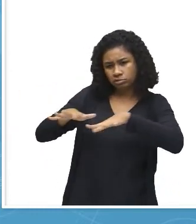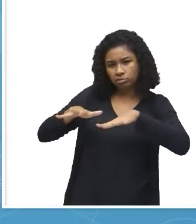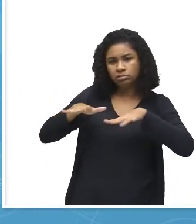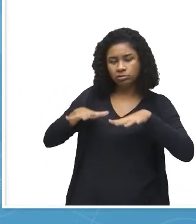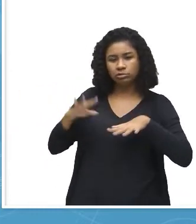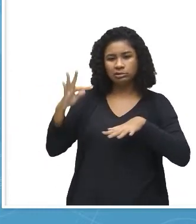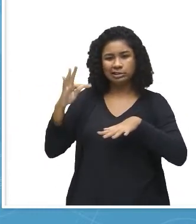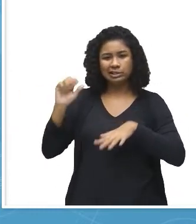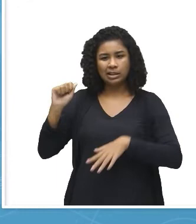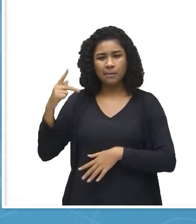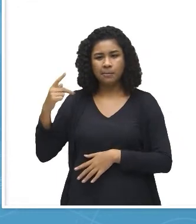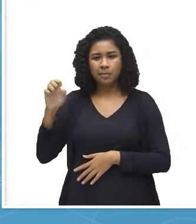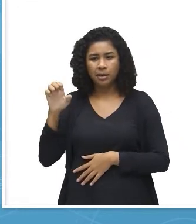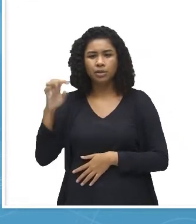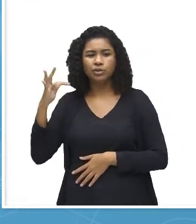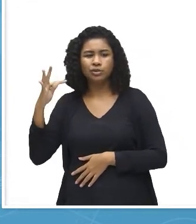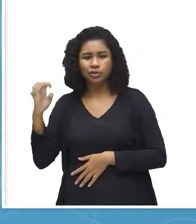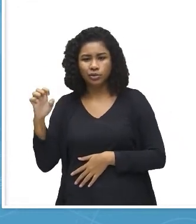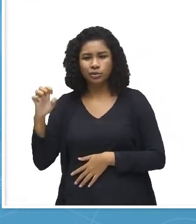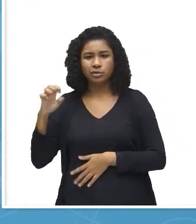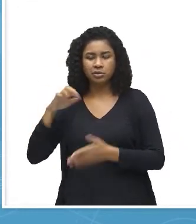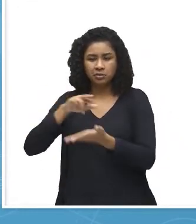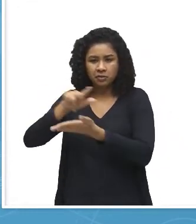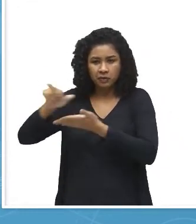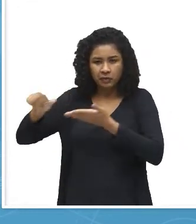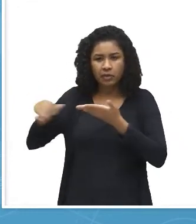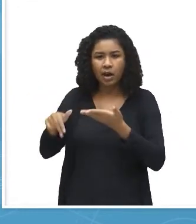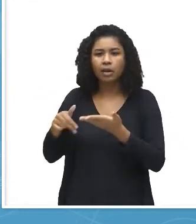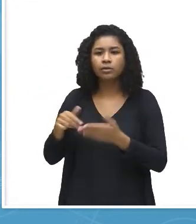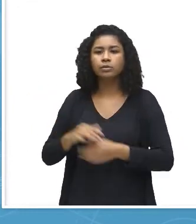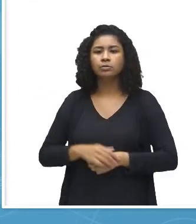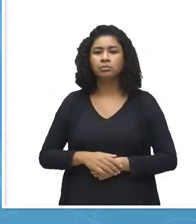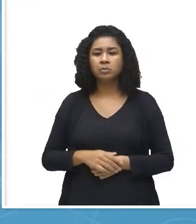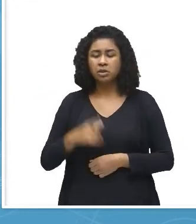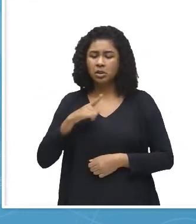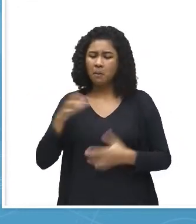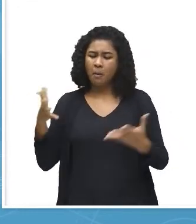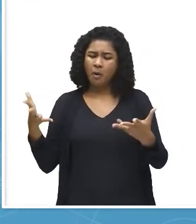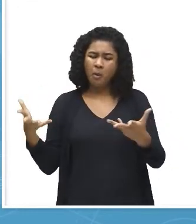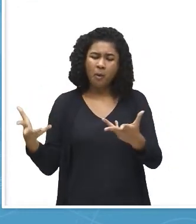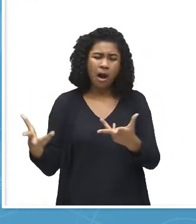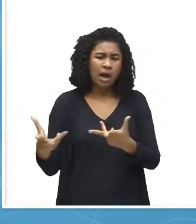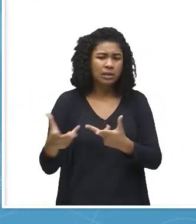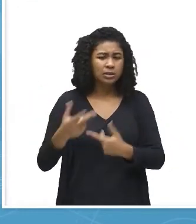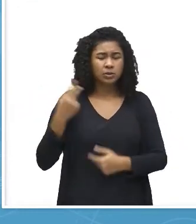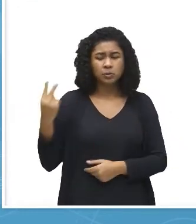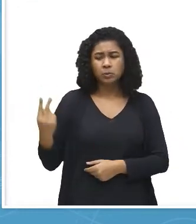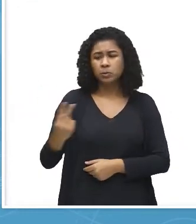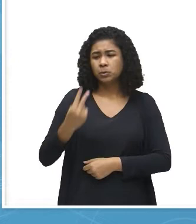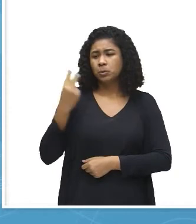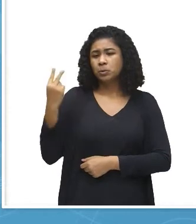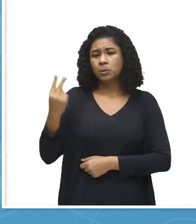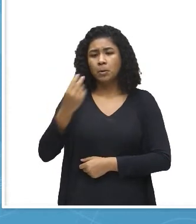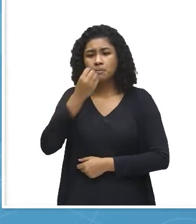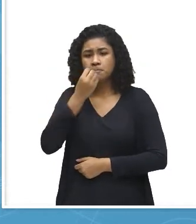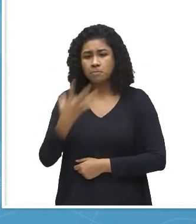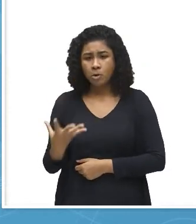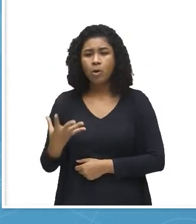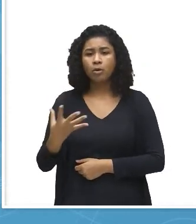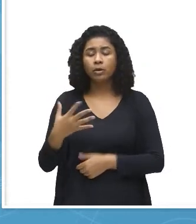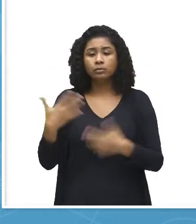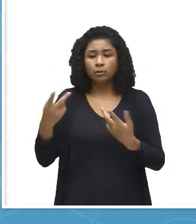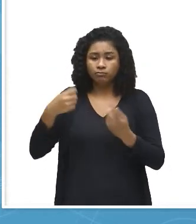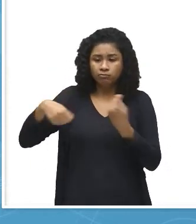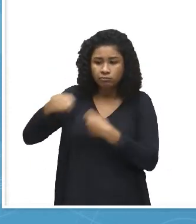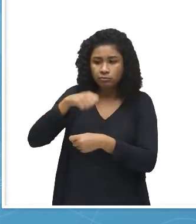qualidade inquestionável, através da dominação econômica. Os indianos fabricavam esses tecidos e